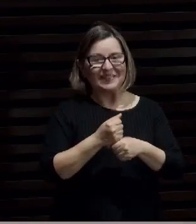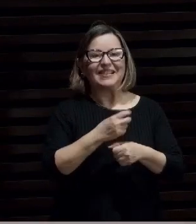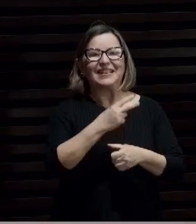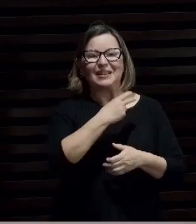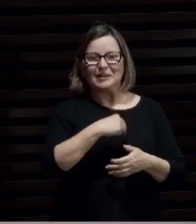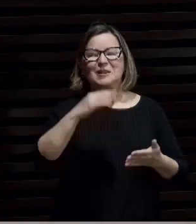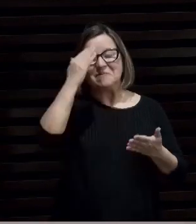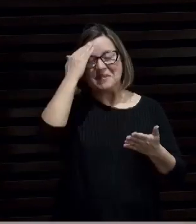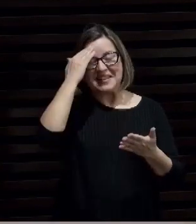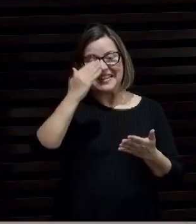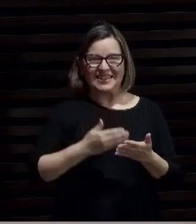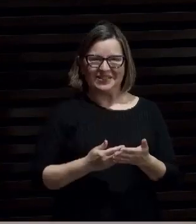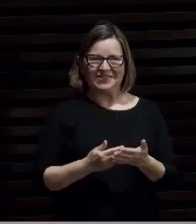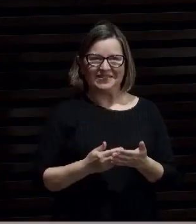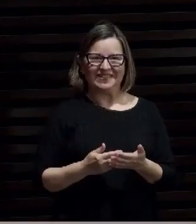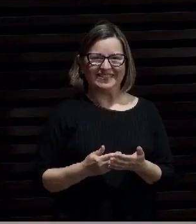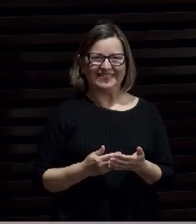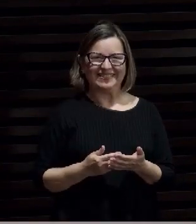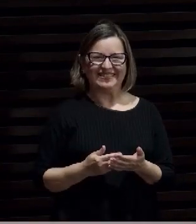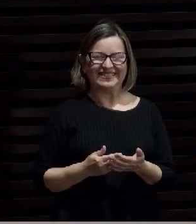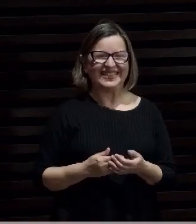céu. Creio eu.